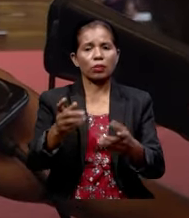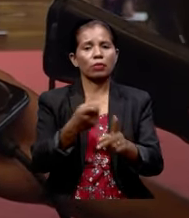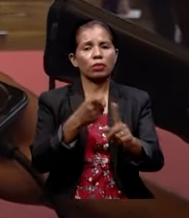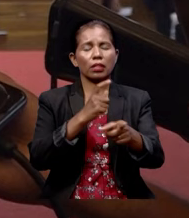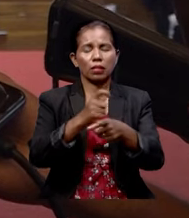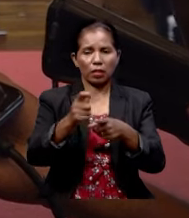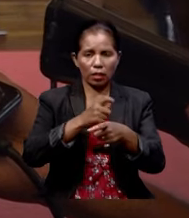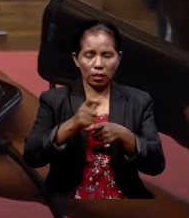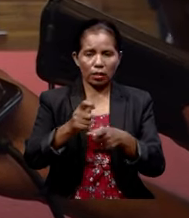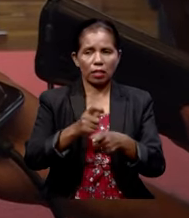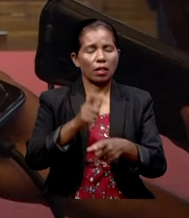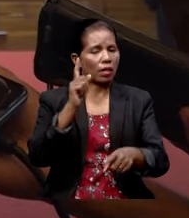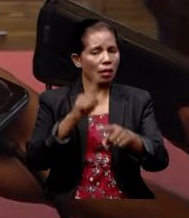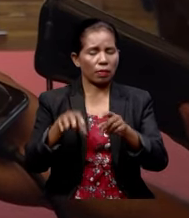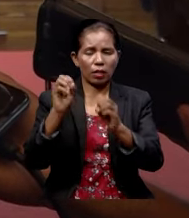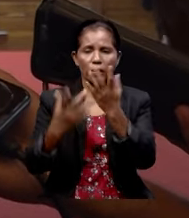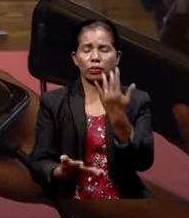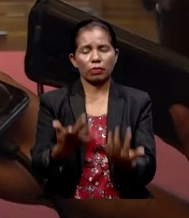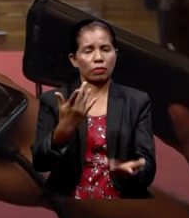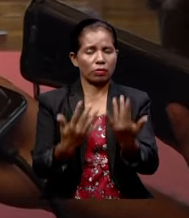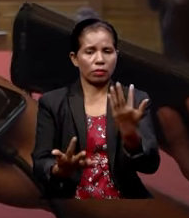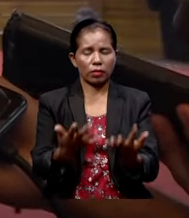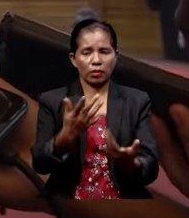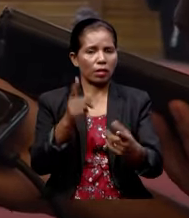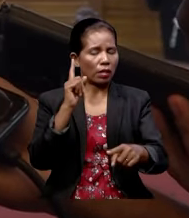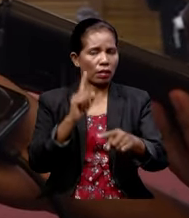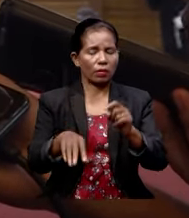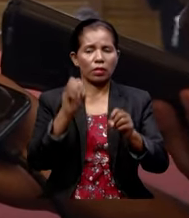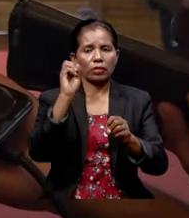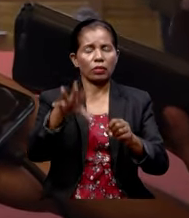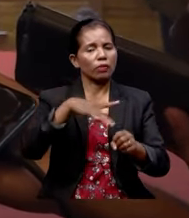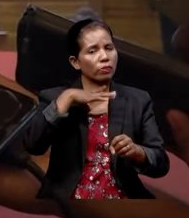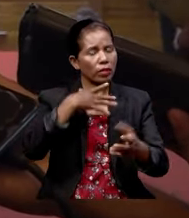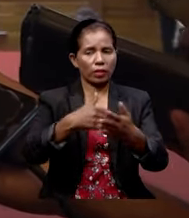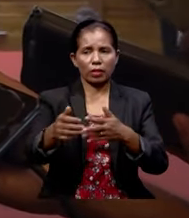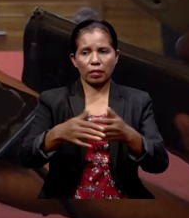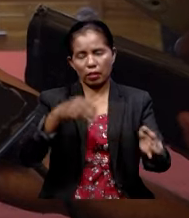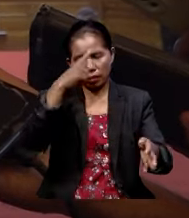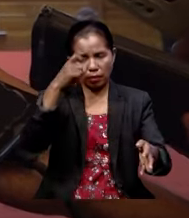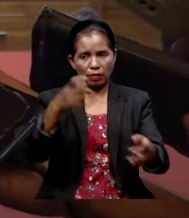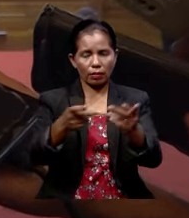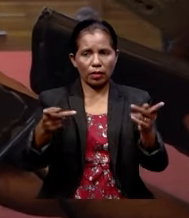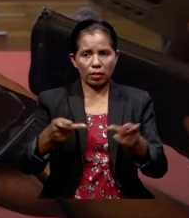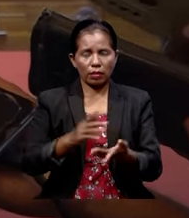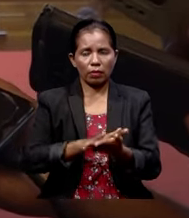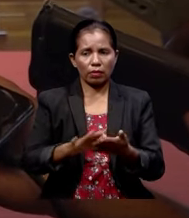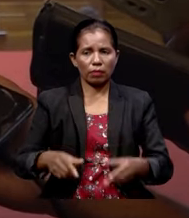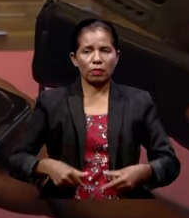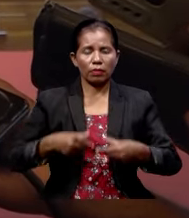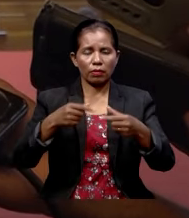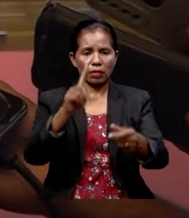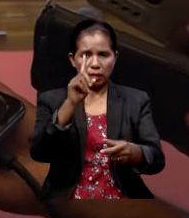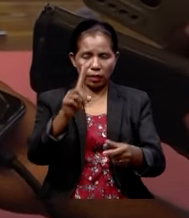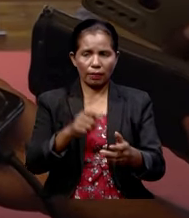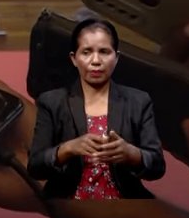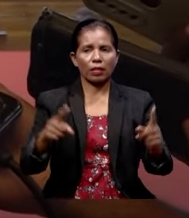kata, la bele sunu rai erbiru, la bele soe fuera erbiru, tamba ambiente sa parte integral do to ida